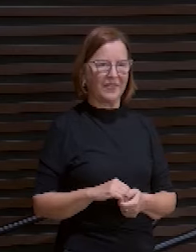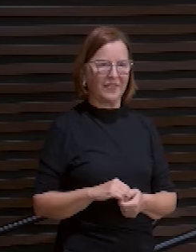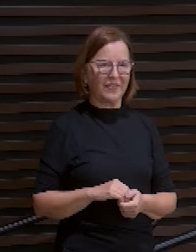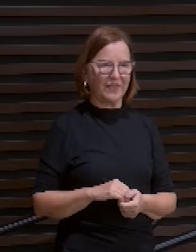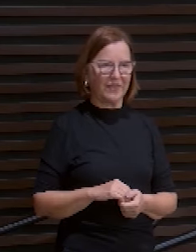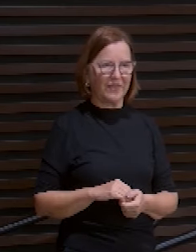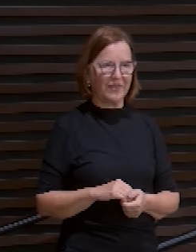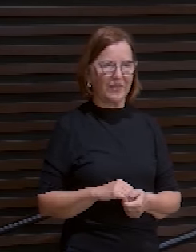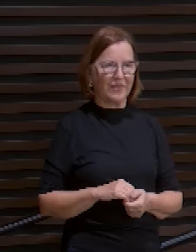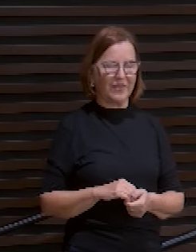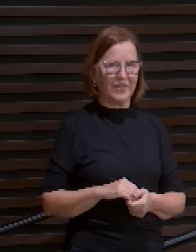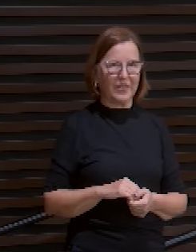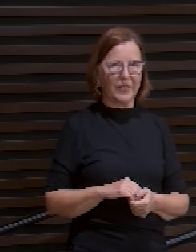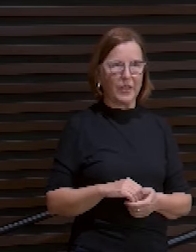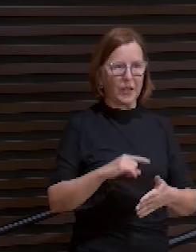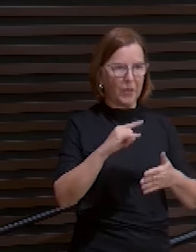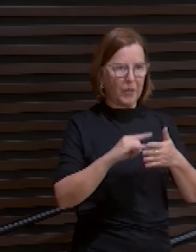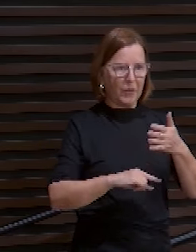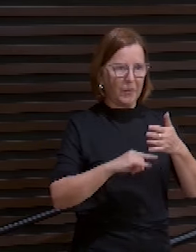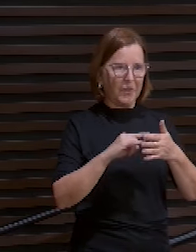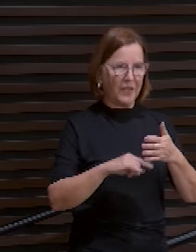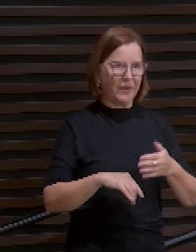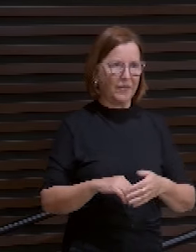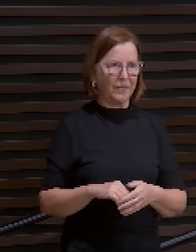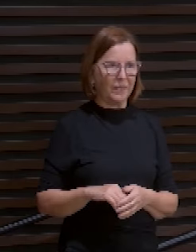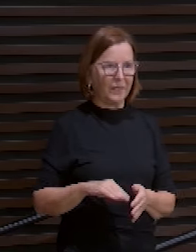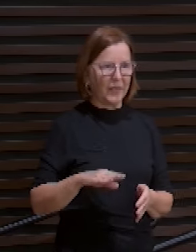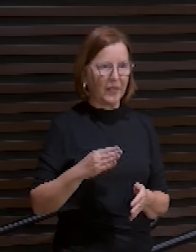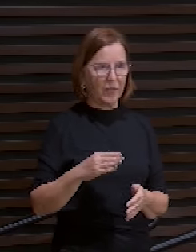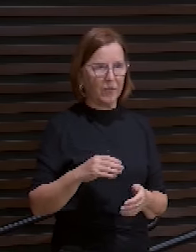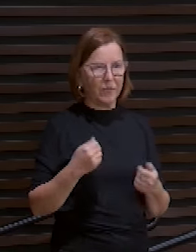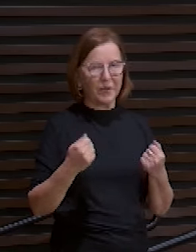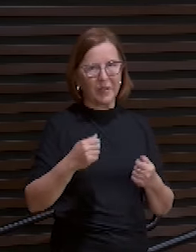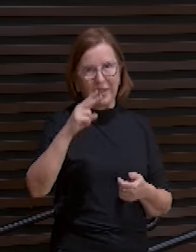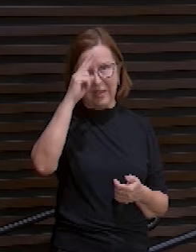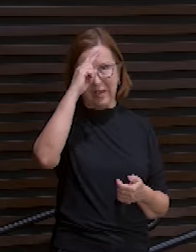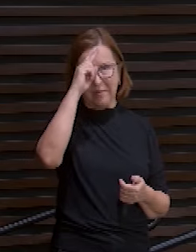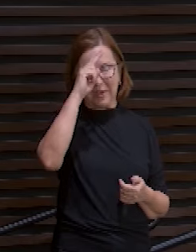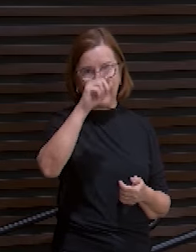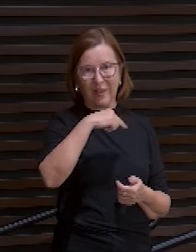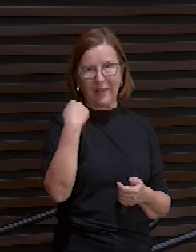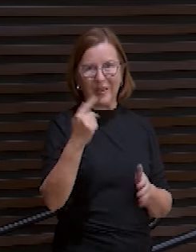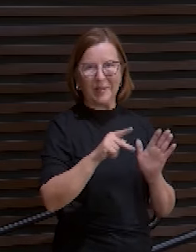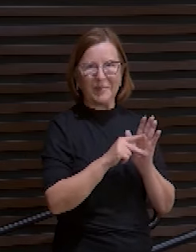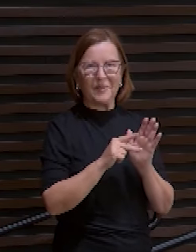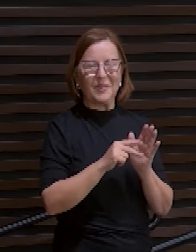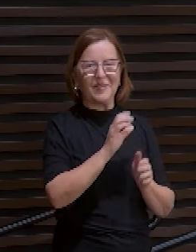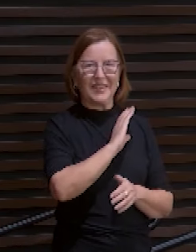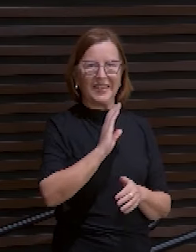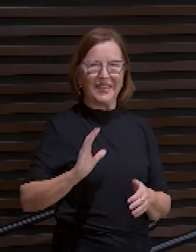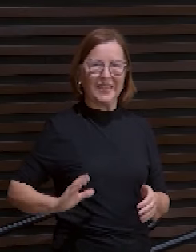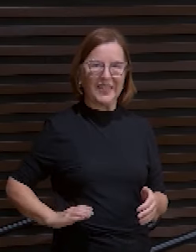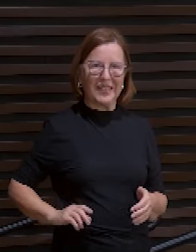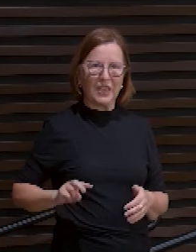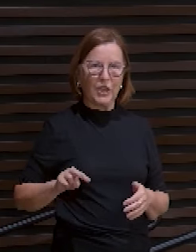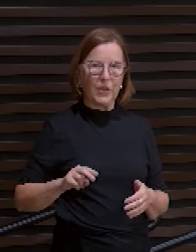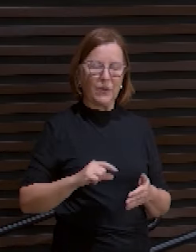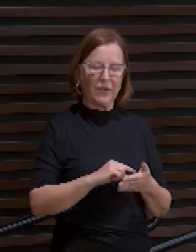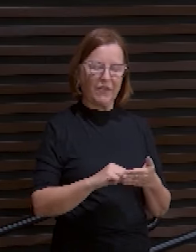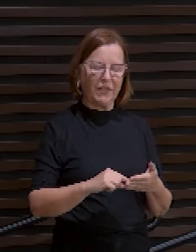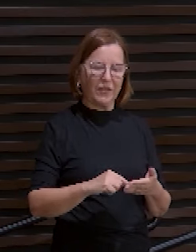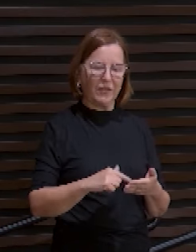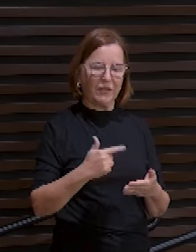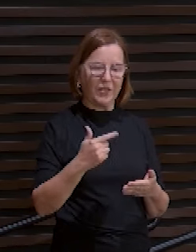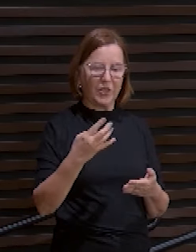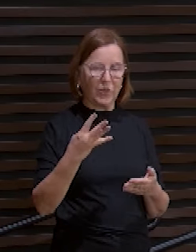segindo a boletim Então precisamos lembrar que somos de Cristo como diz o verso 24